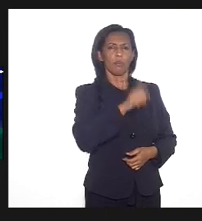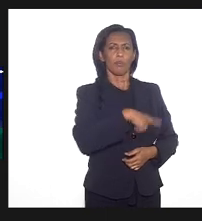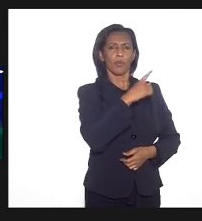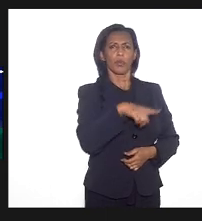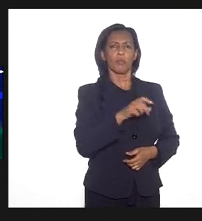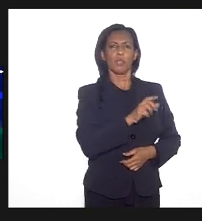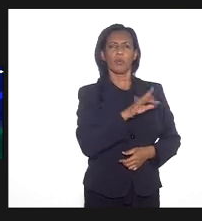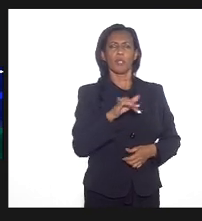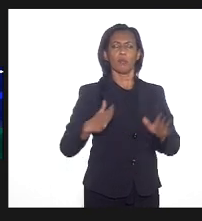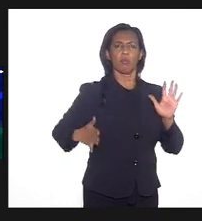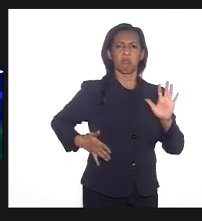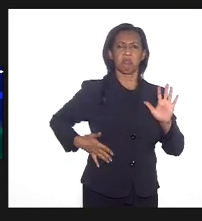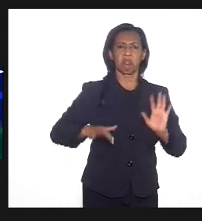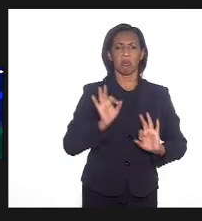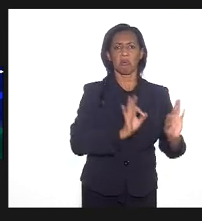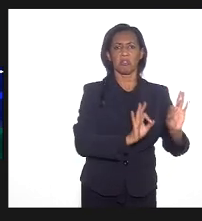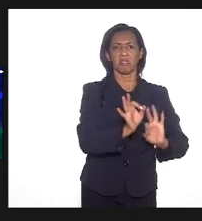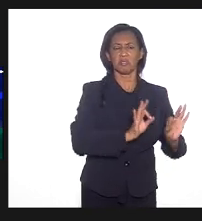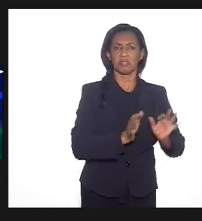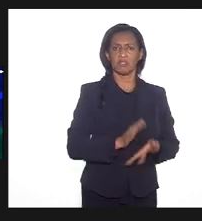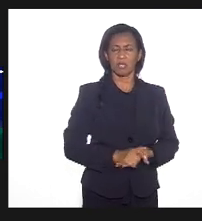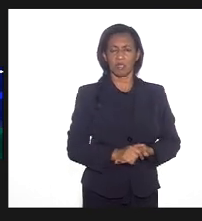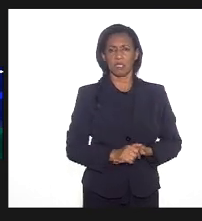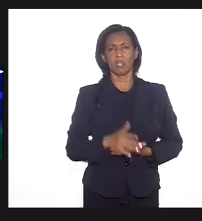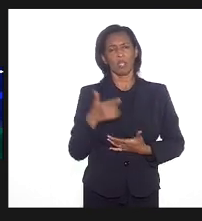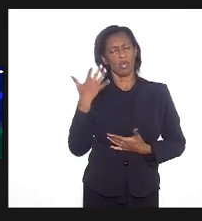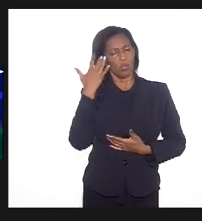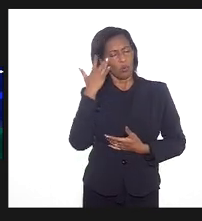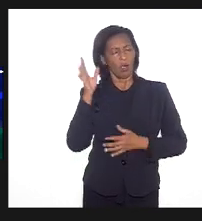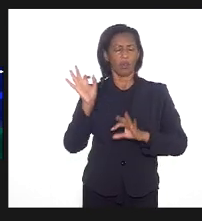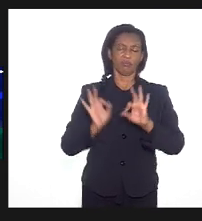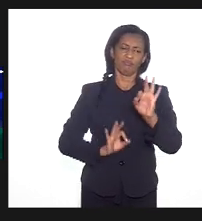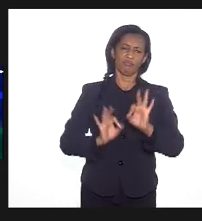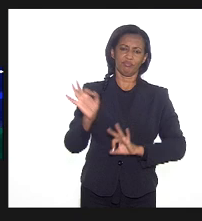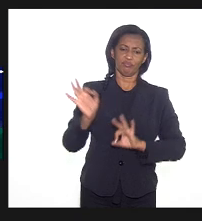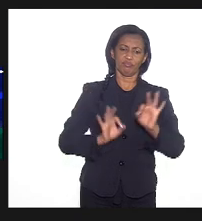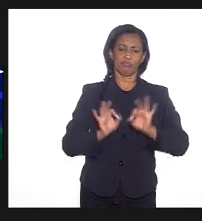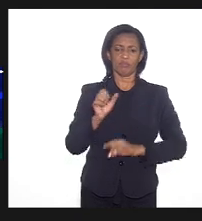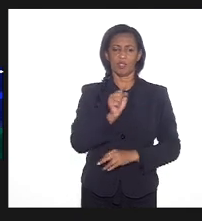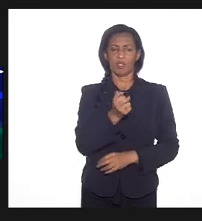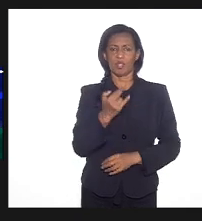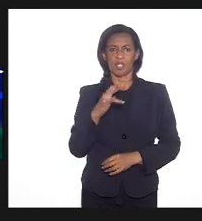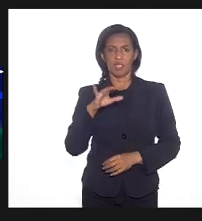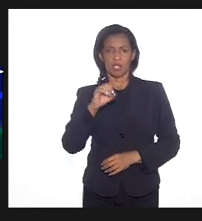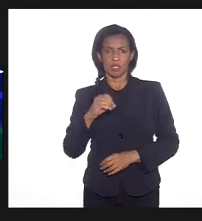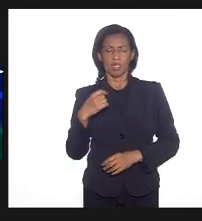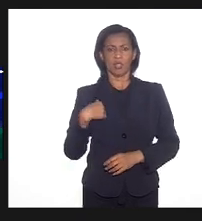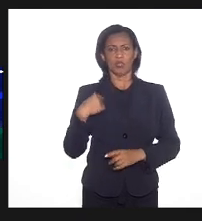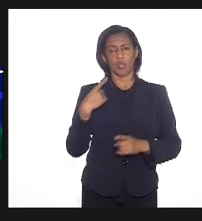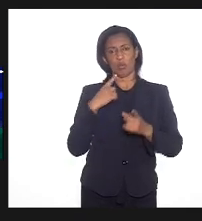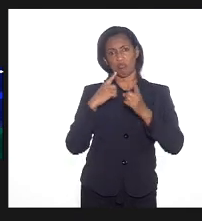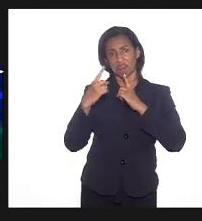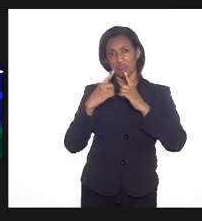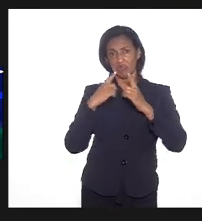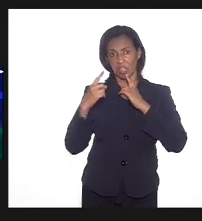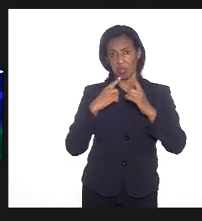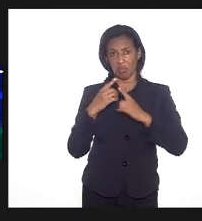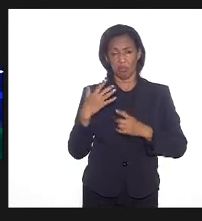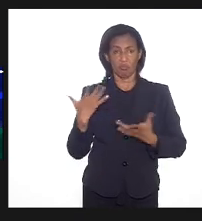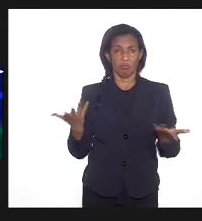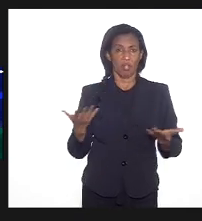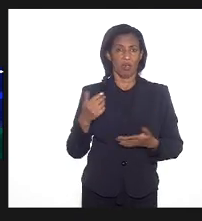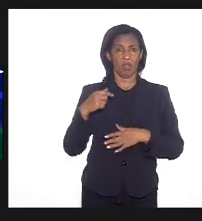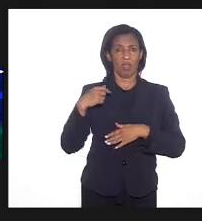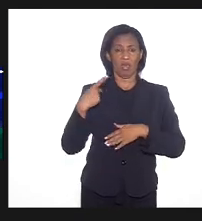organizado. e eu acho que é muito retório esse projeto do deputado Sérgio Fernandes e dialoga com essa intenção que é